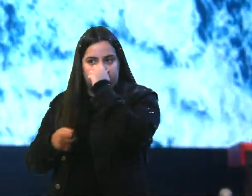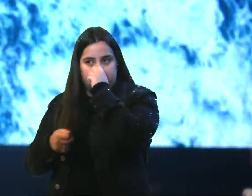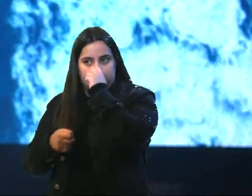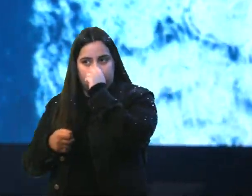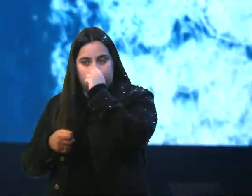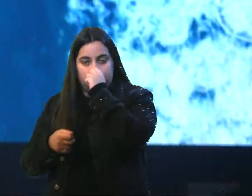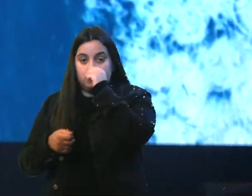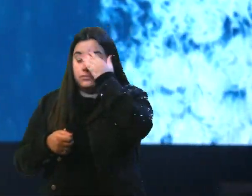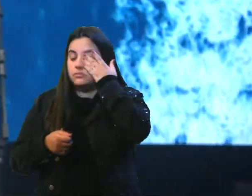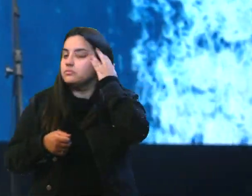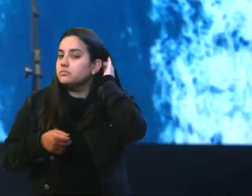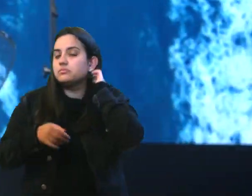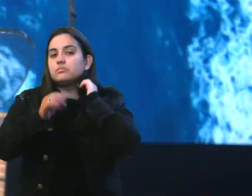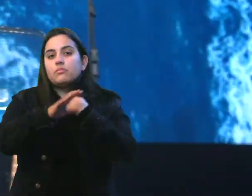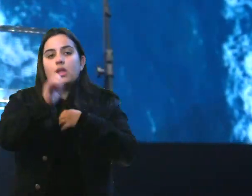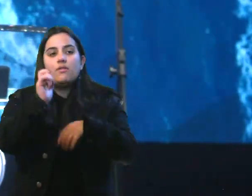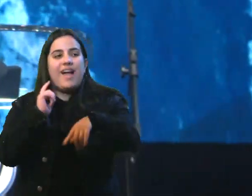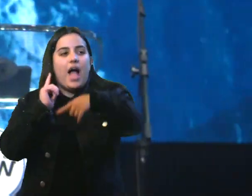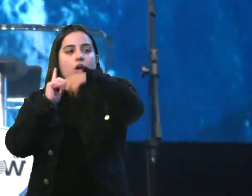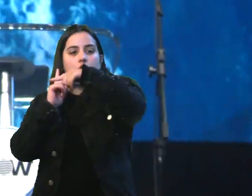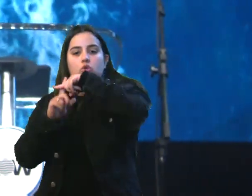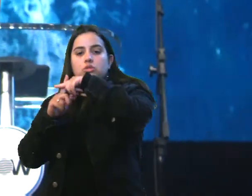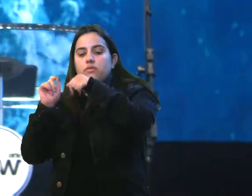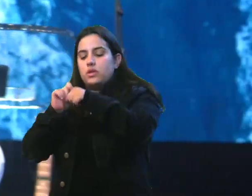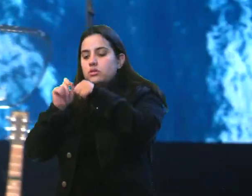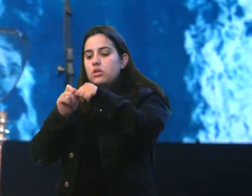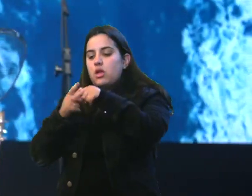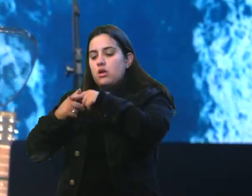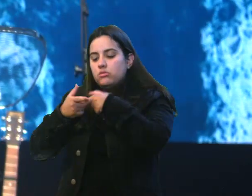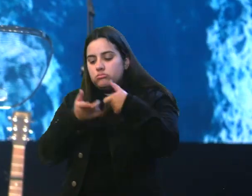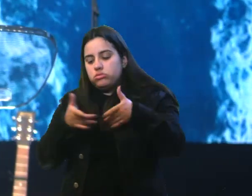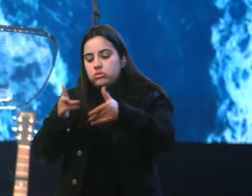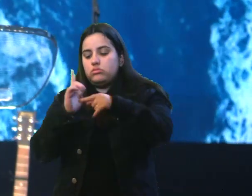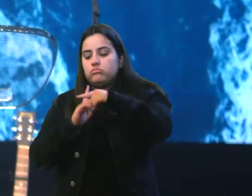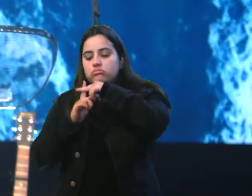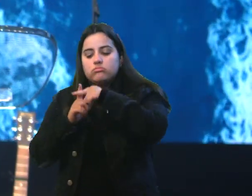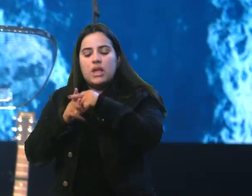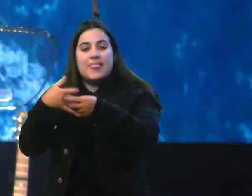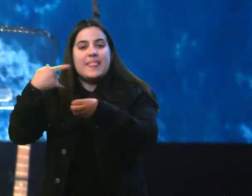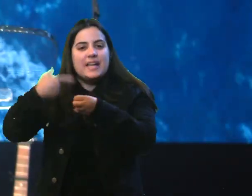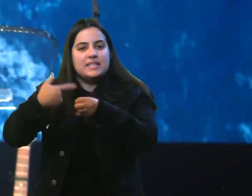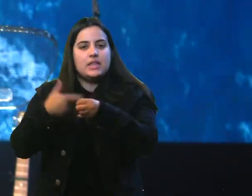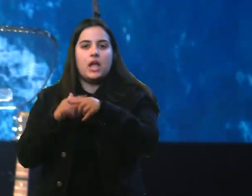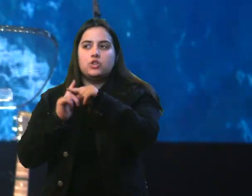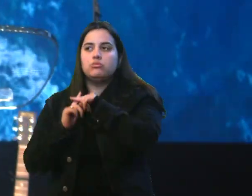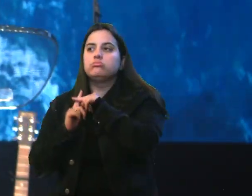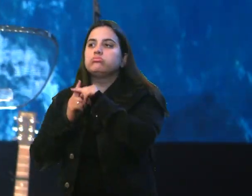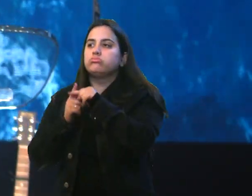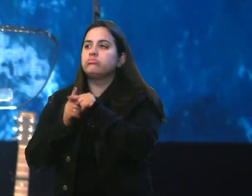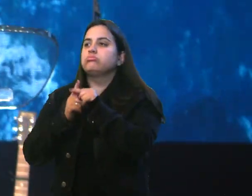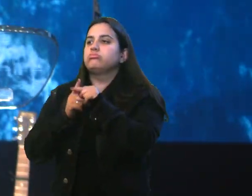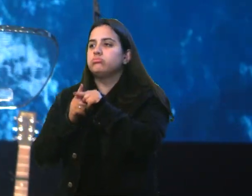cruz nas costas e andava, fazia o caminho da cruz. Quando ele andava no meio da cidade com aquela cruz,